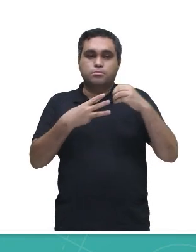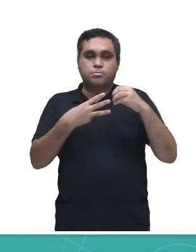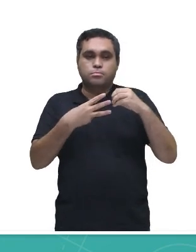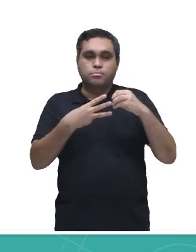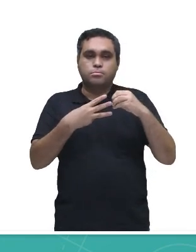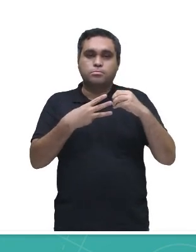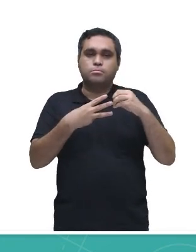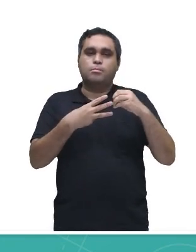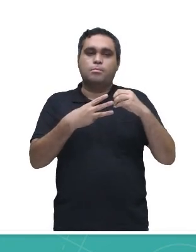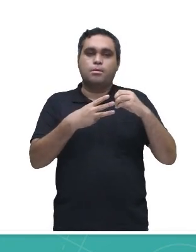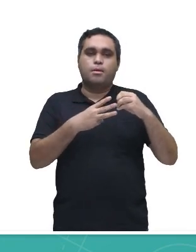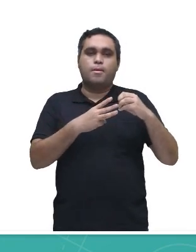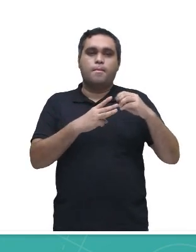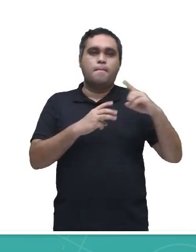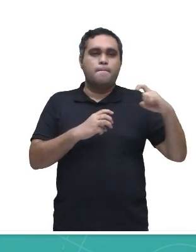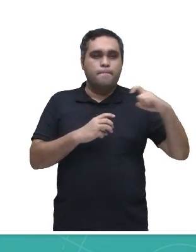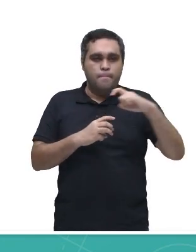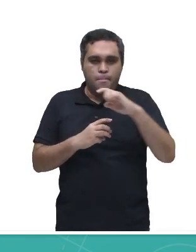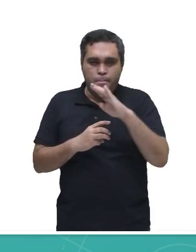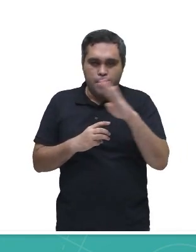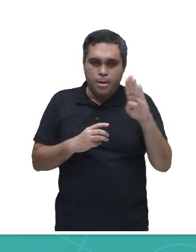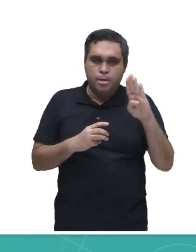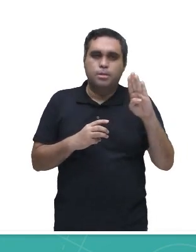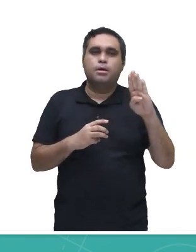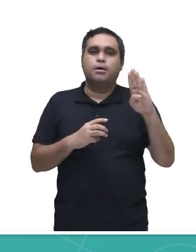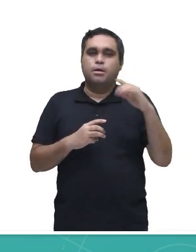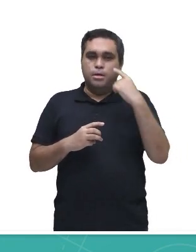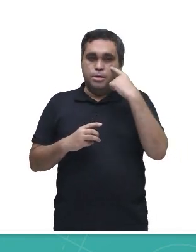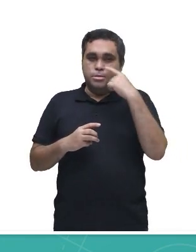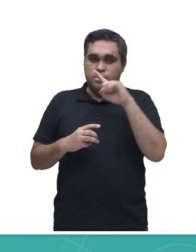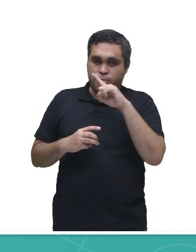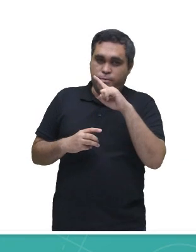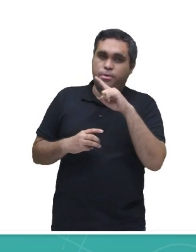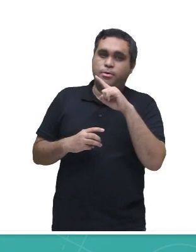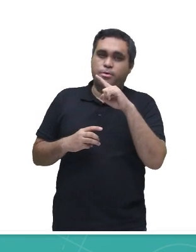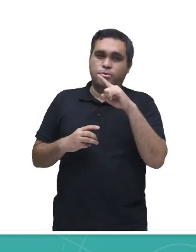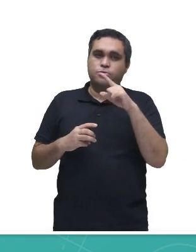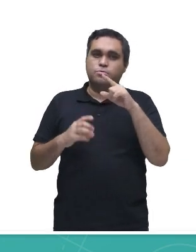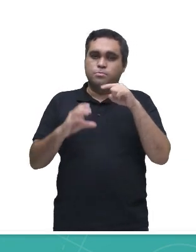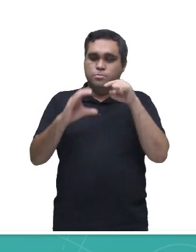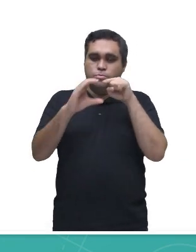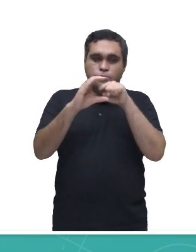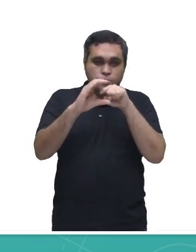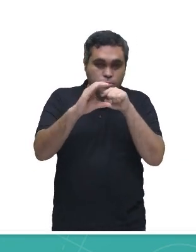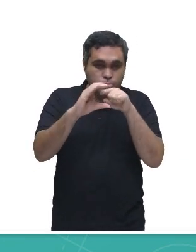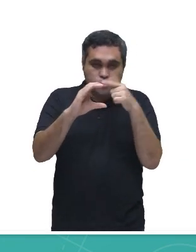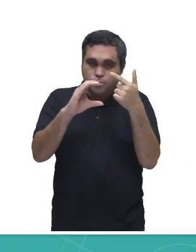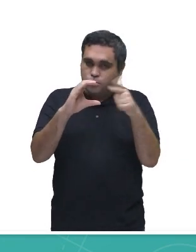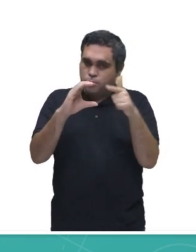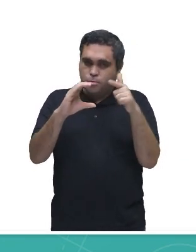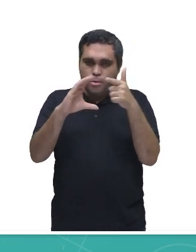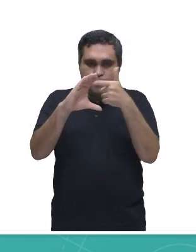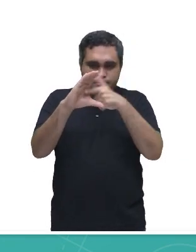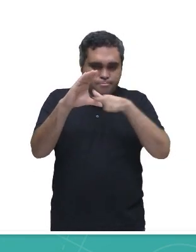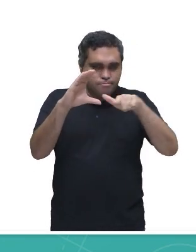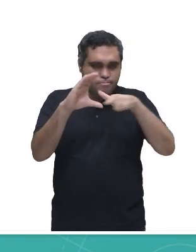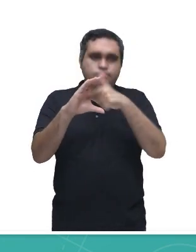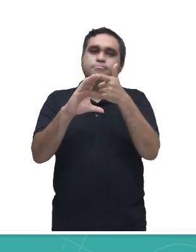identificar o material genético. A gente viu que a bactéria, ela não possui, né? Ela não possui aí um